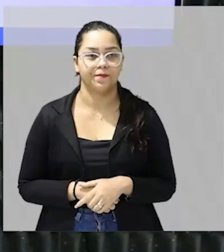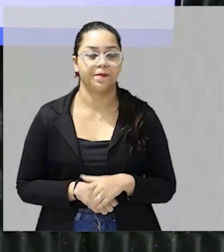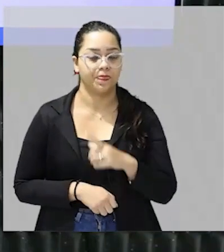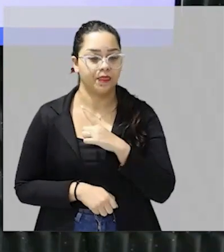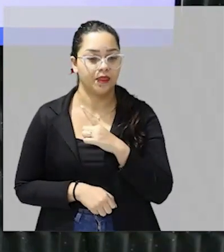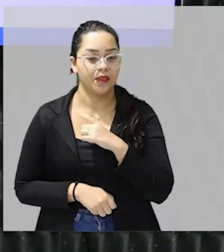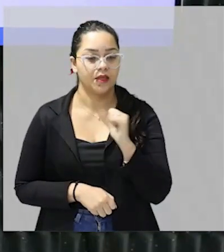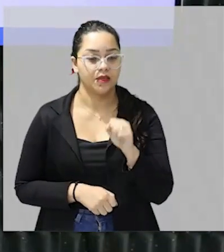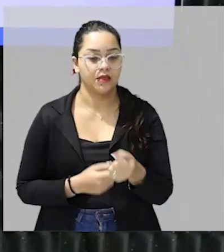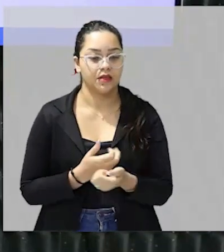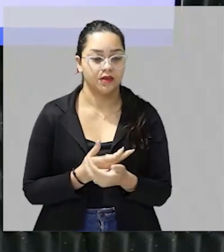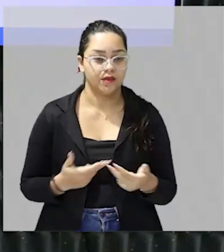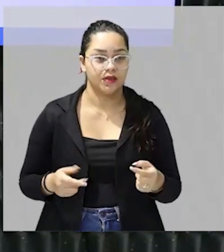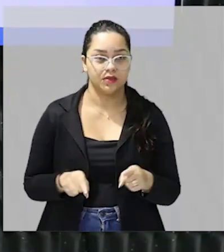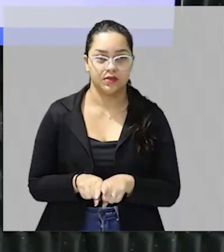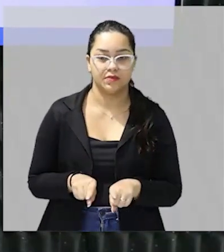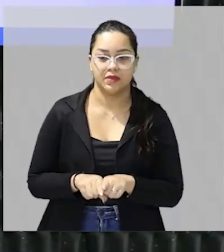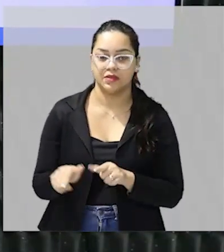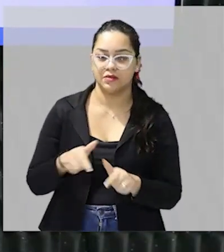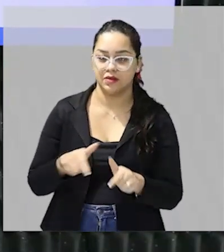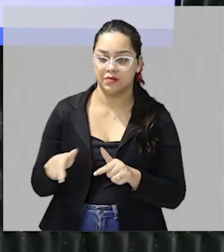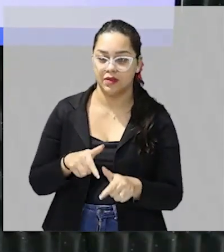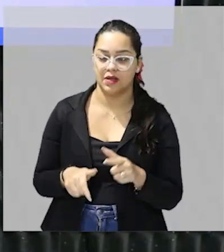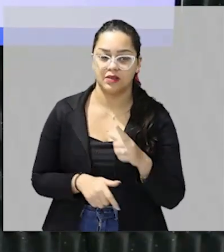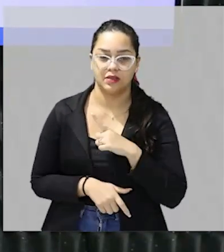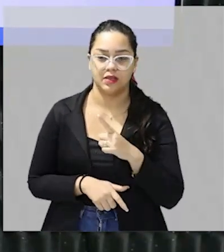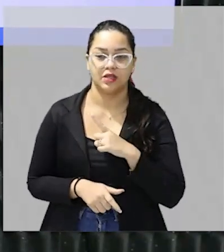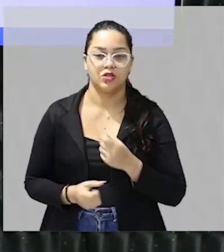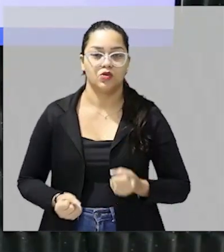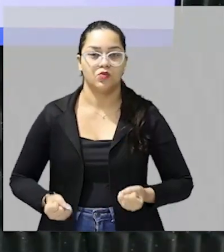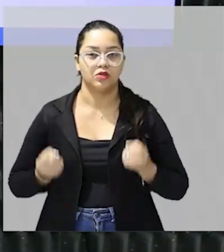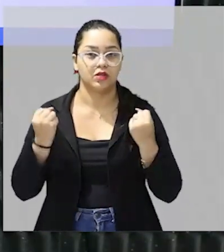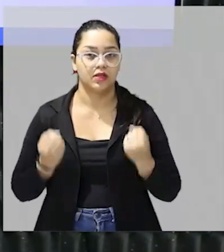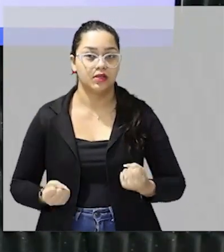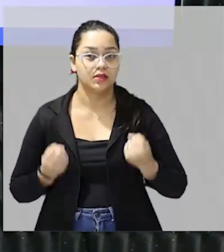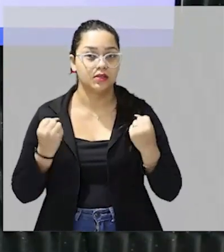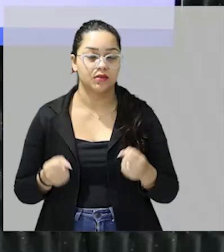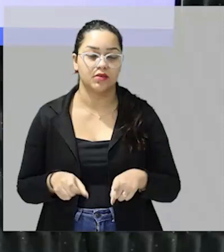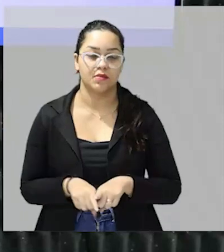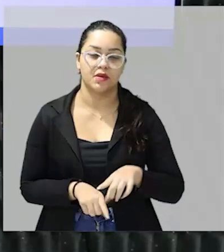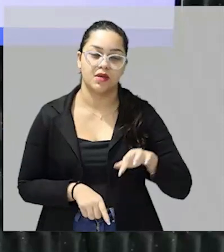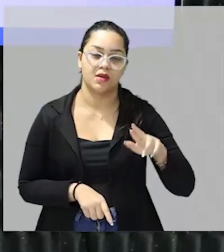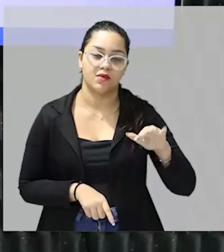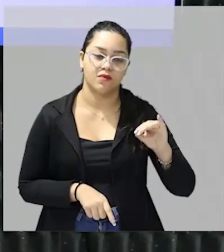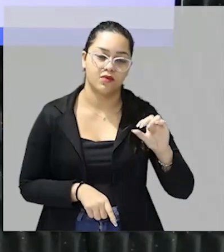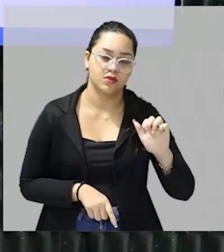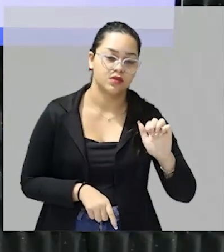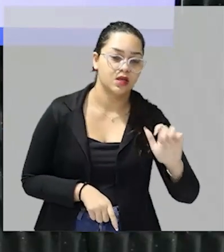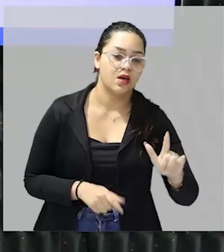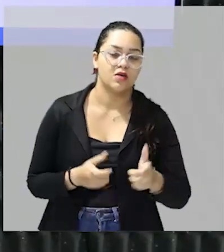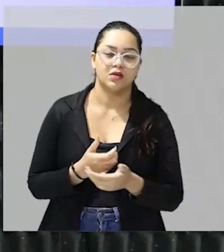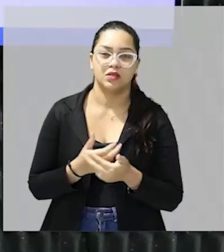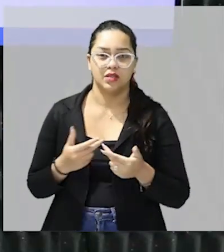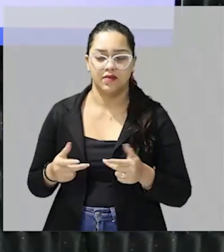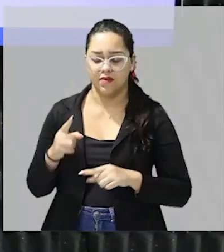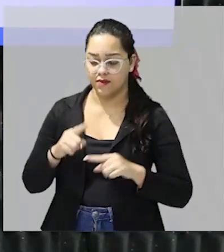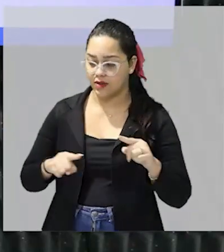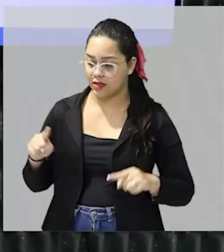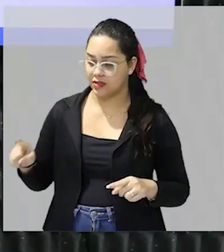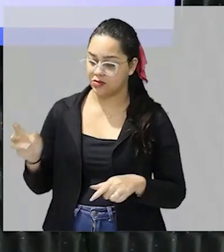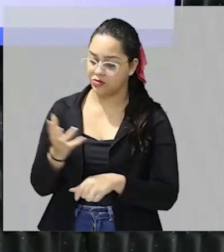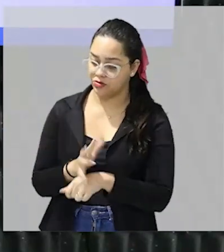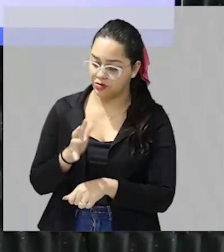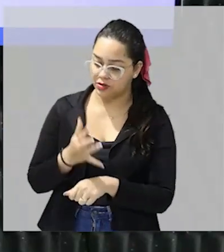Existem as capacidades físicas que são trabalhadas, ele faz sessões de musculação, ele faz funcional, tem uma variação de